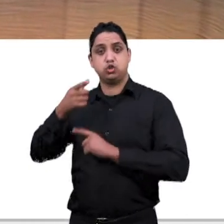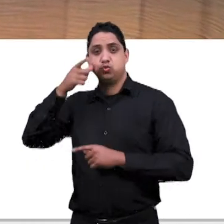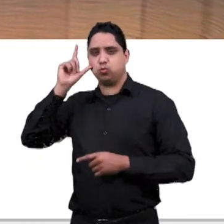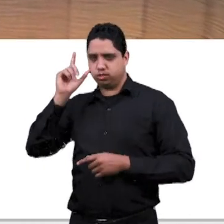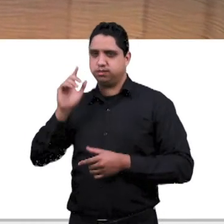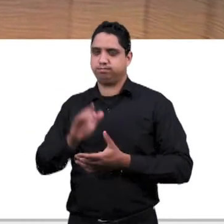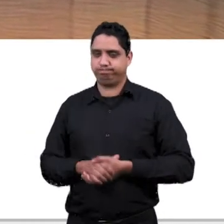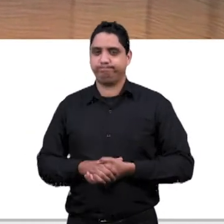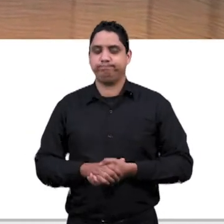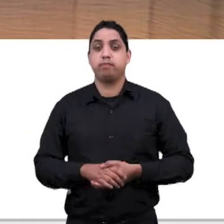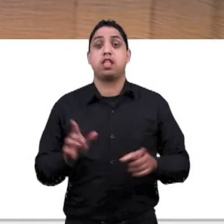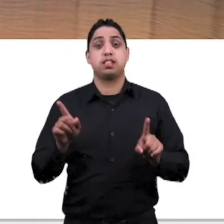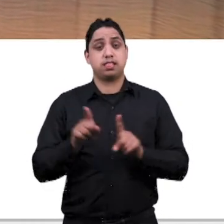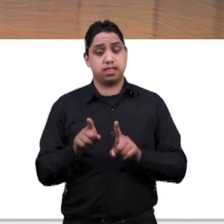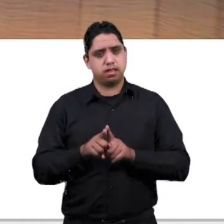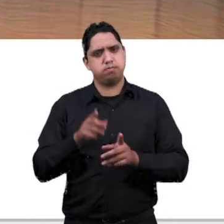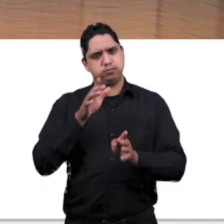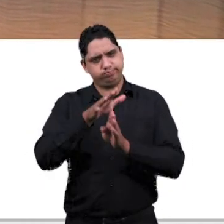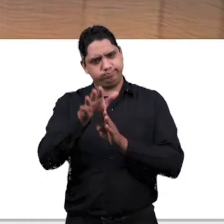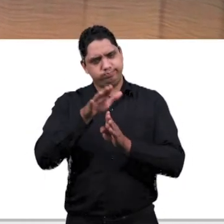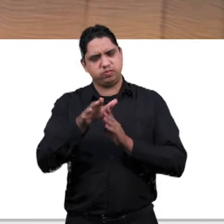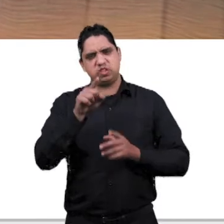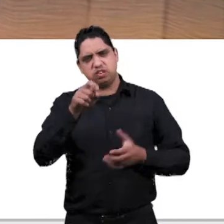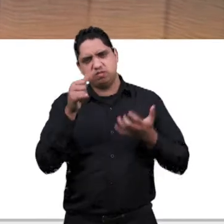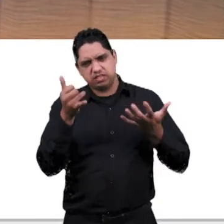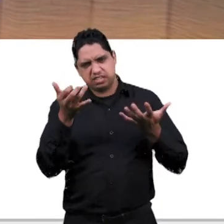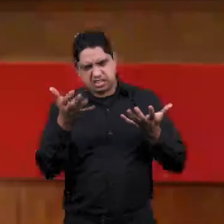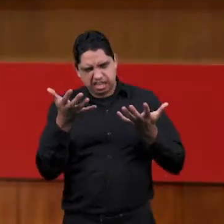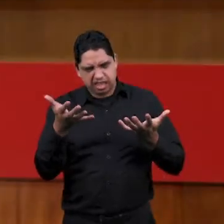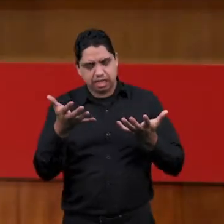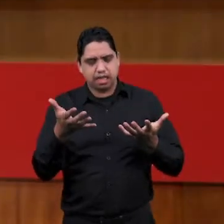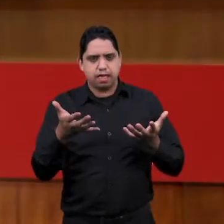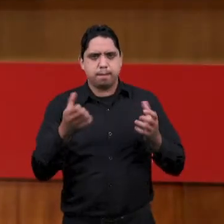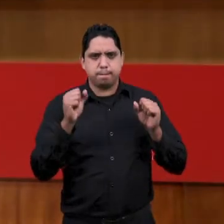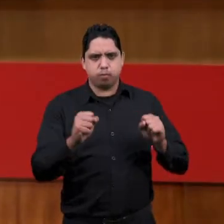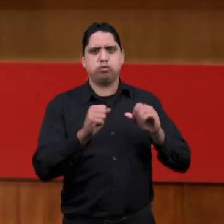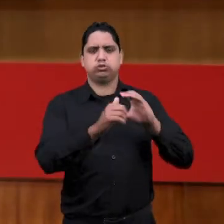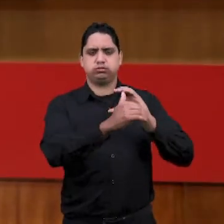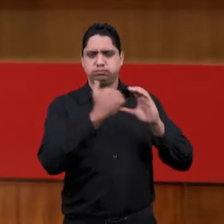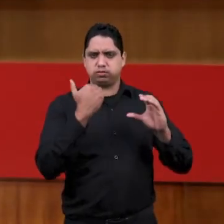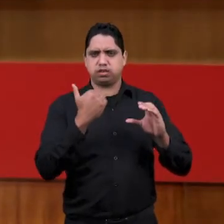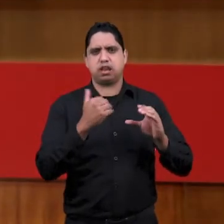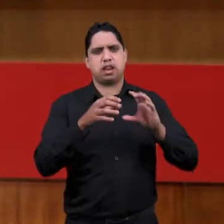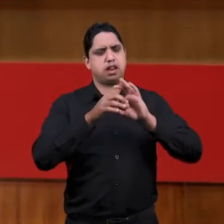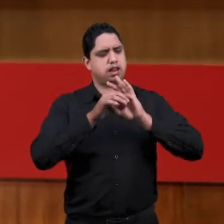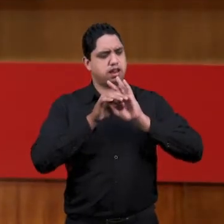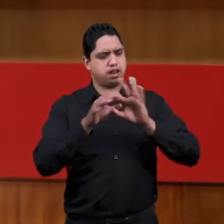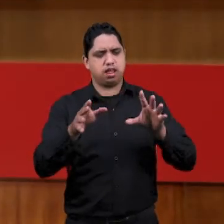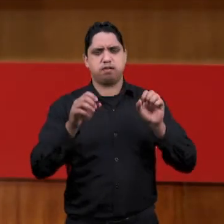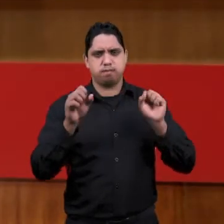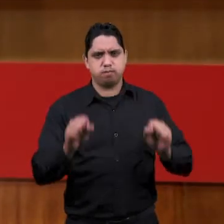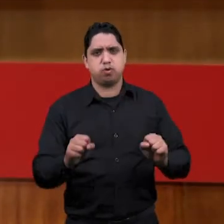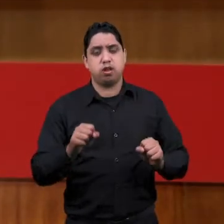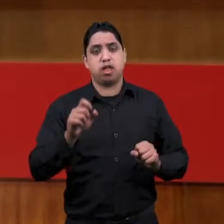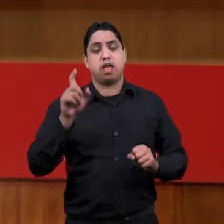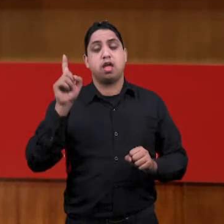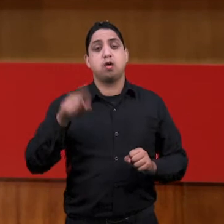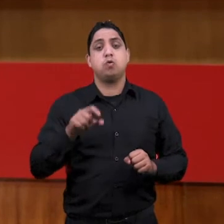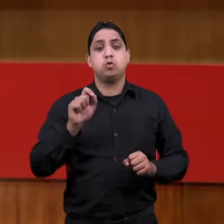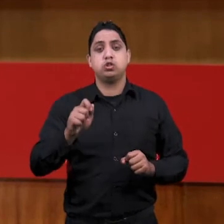Escola Bíblica Dominical. E fazemos aqui uma recomendação. Caso você queira enviar mais vídeos, pode enviar.